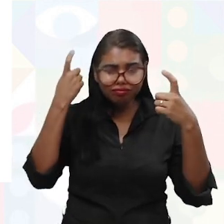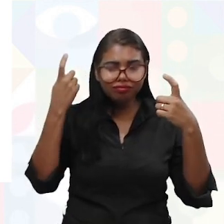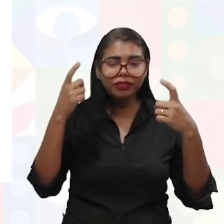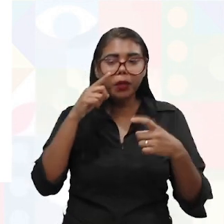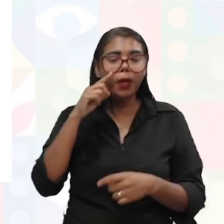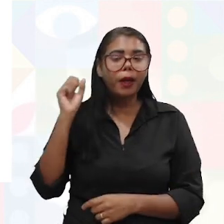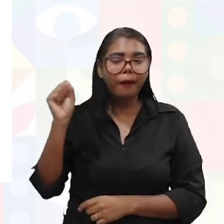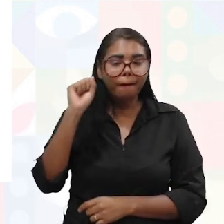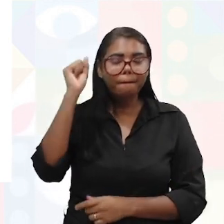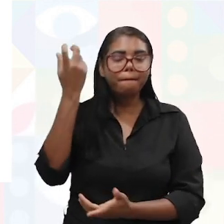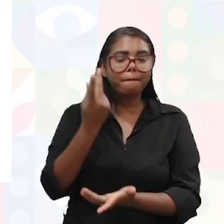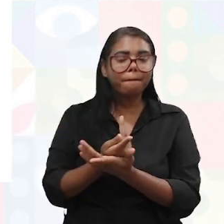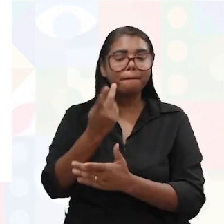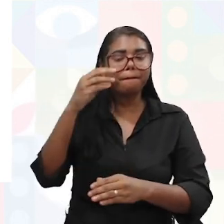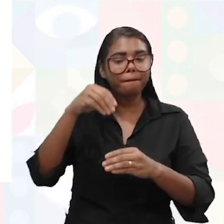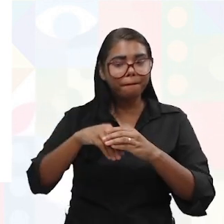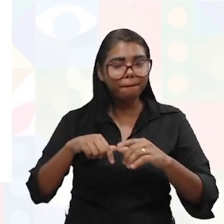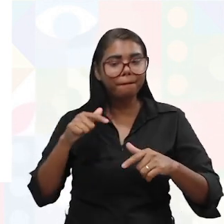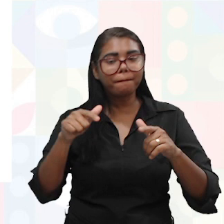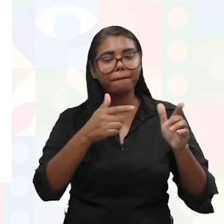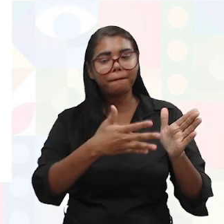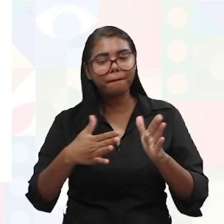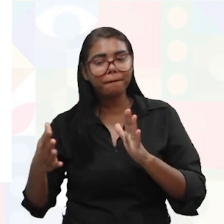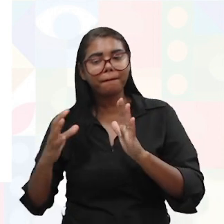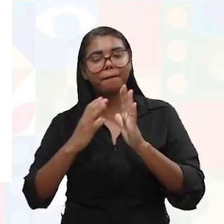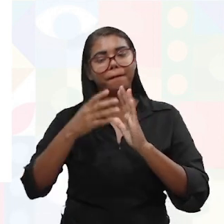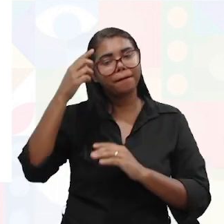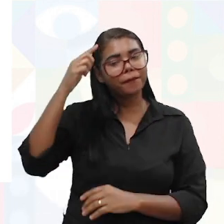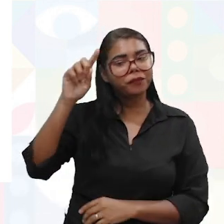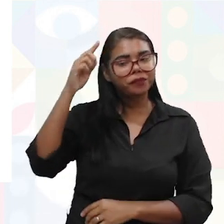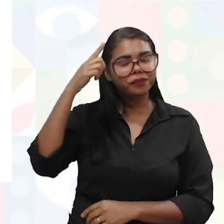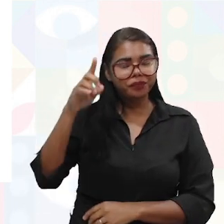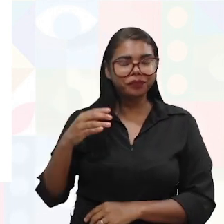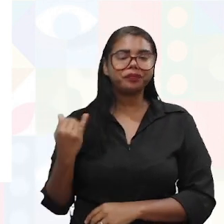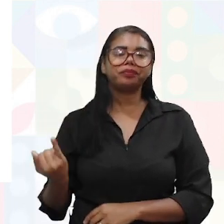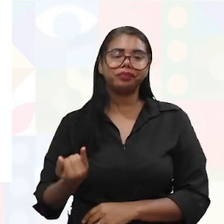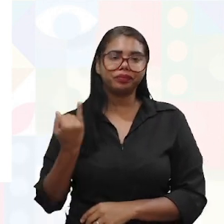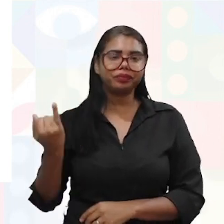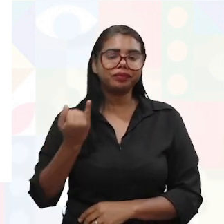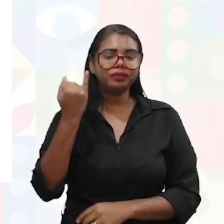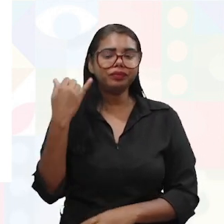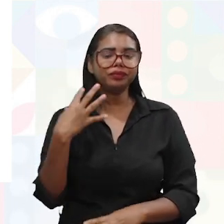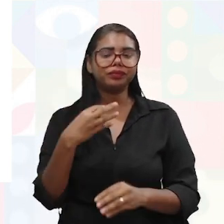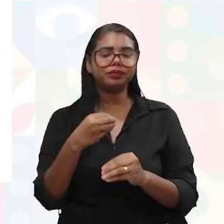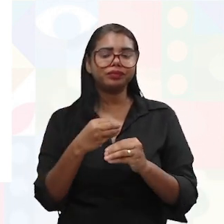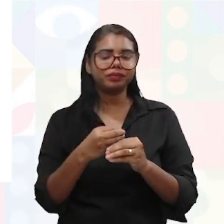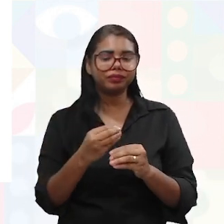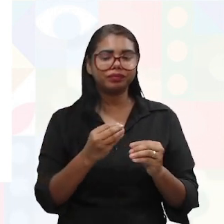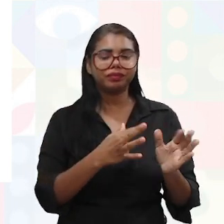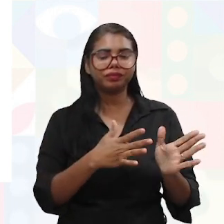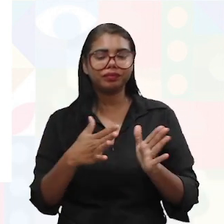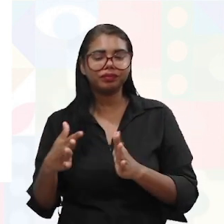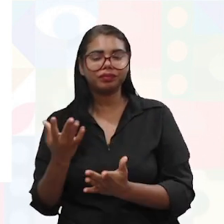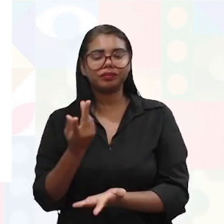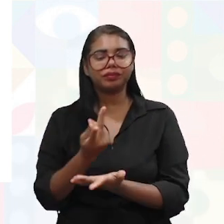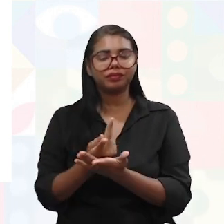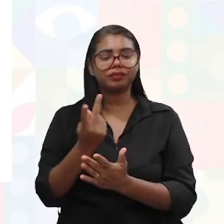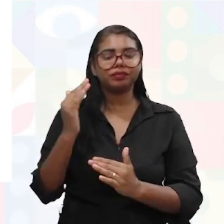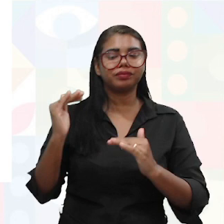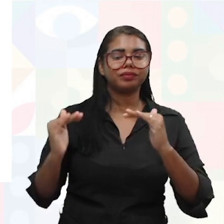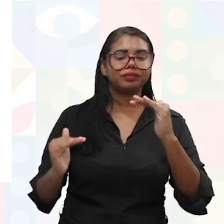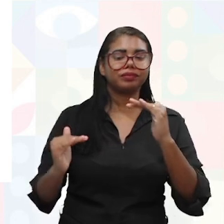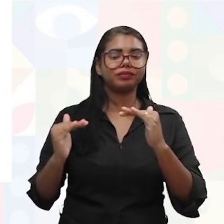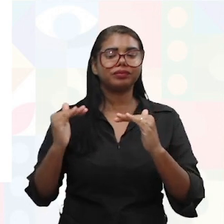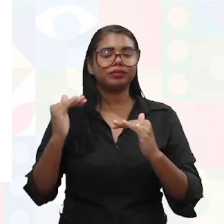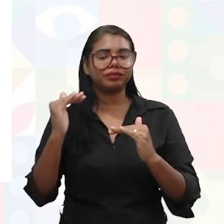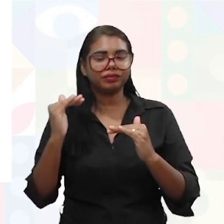acidentes durante o seu percurso seu dia-adia então é importante que essa relação seja uma balança mas que ela